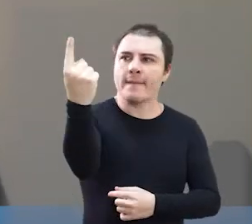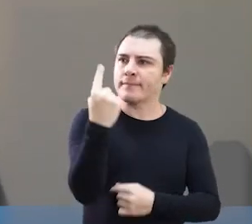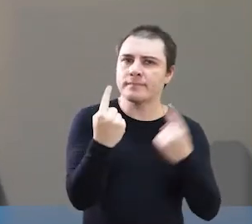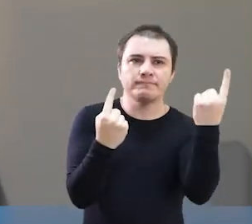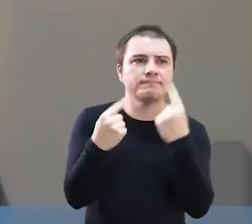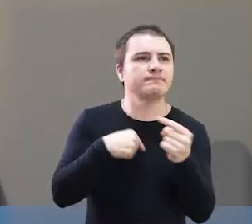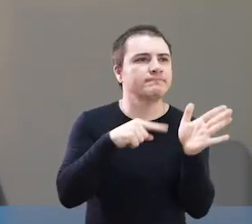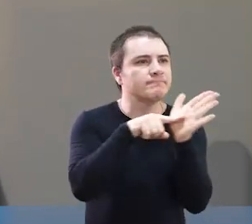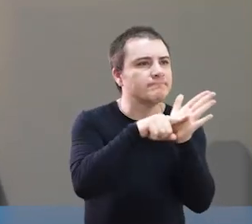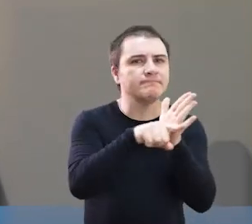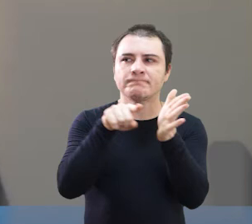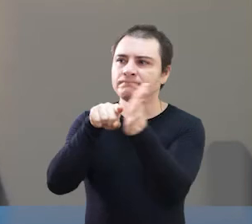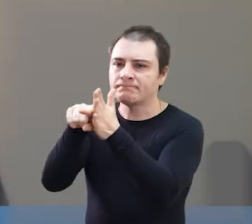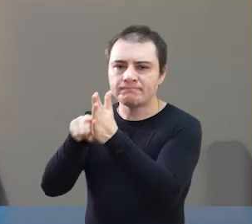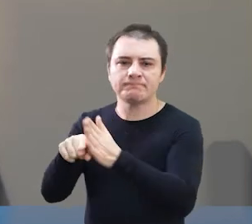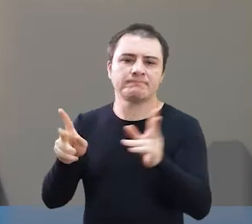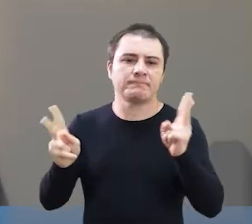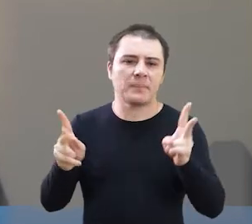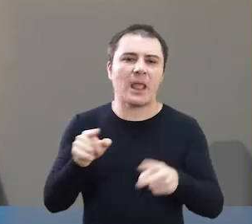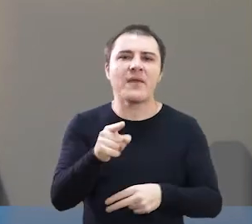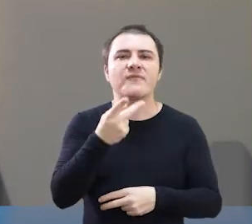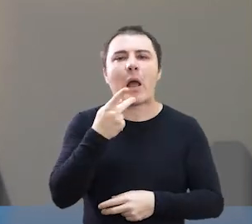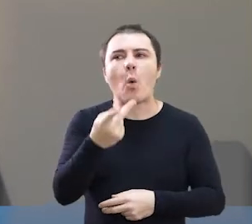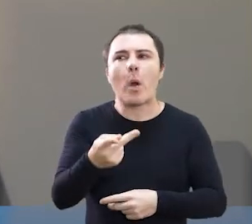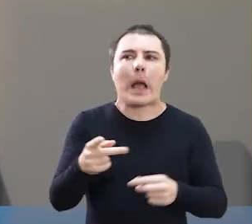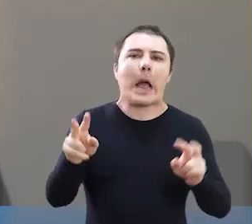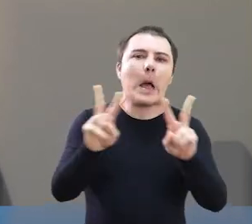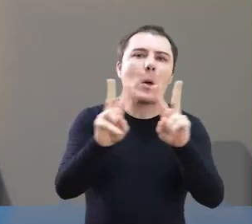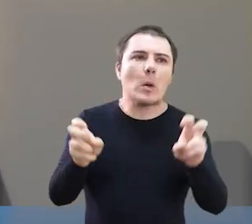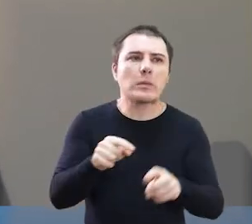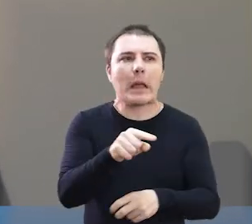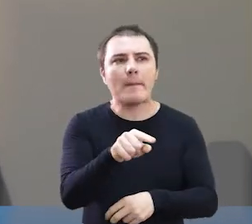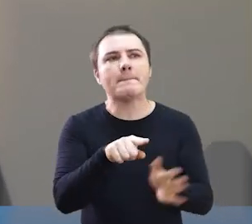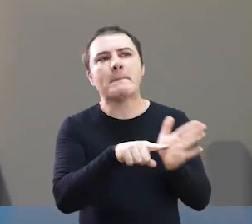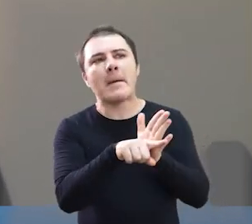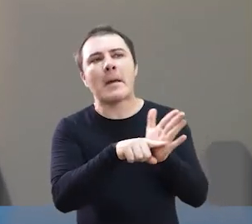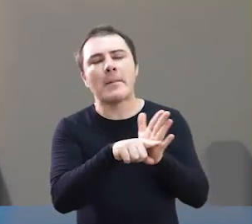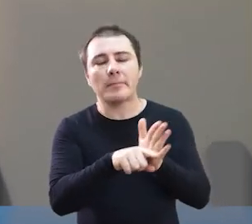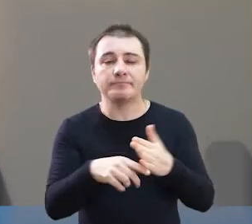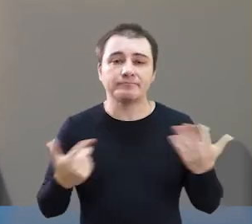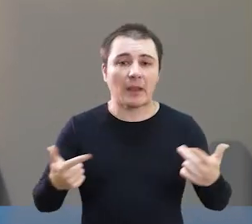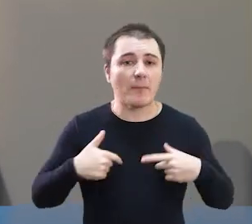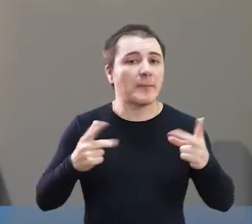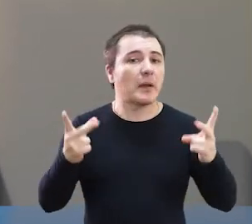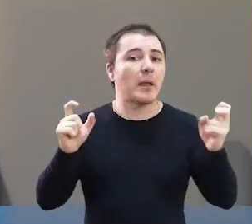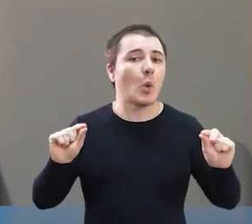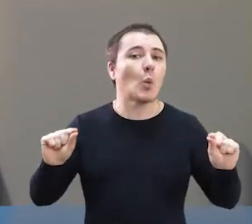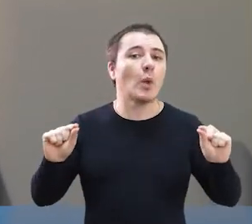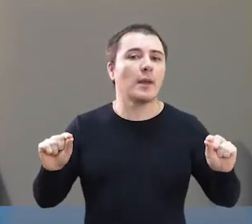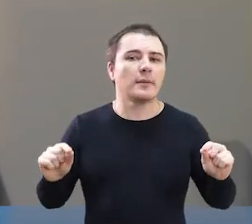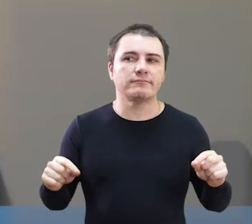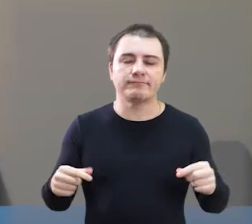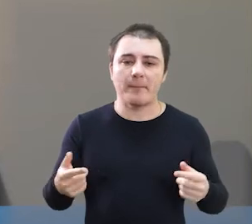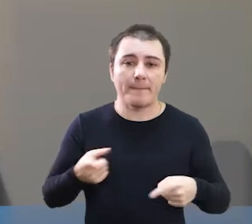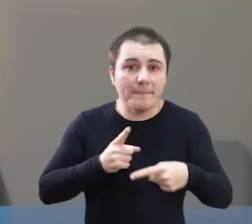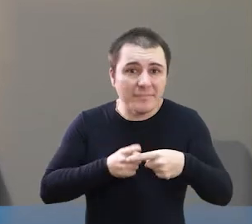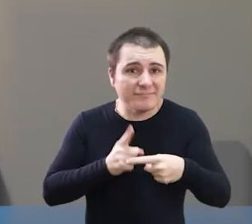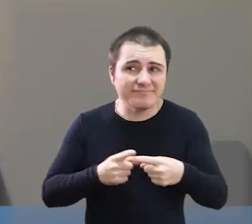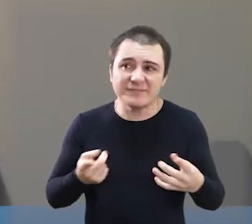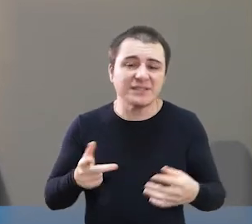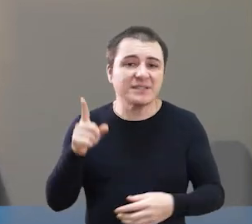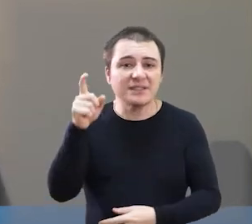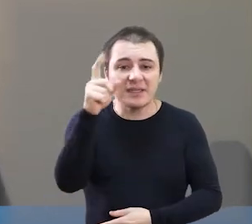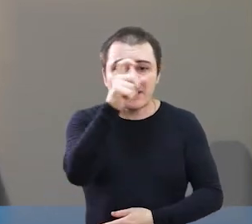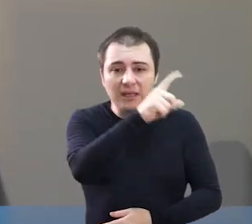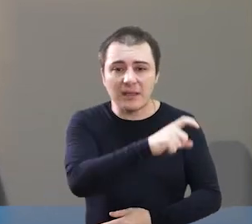sobre o que está sendo falado sobre aquela temática, e comecei a perceber que era muito complicado, que você